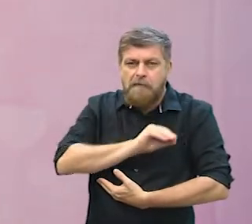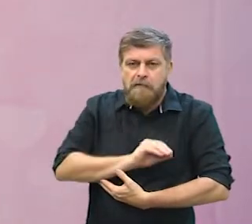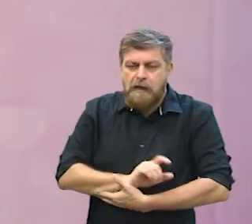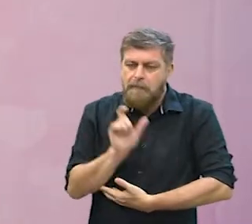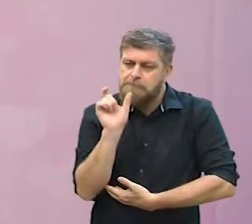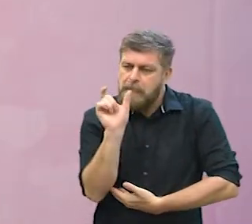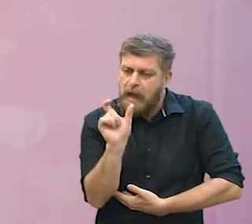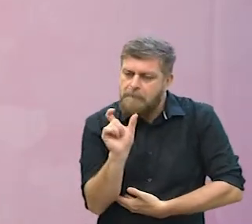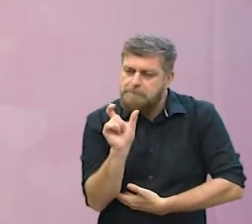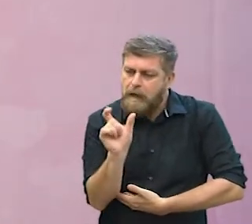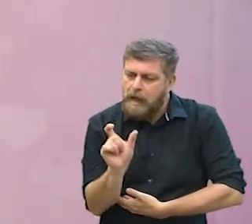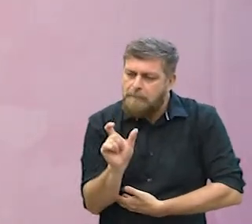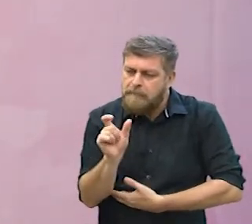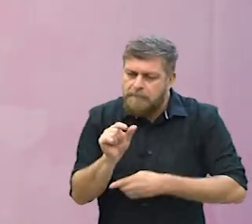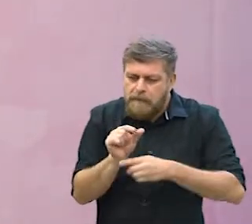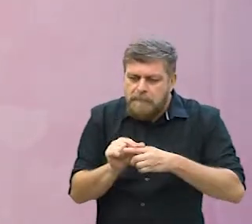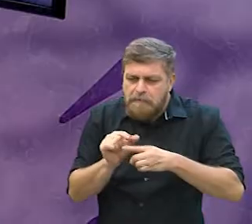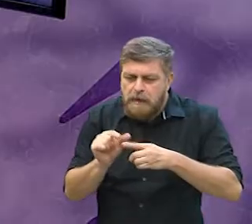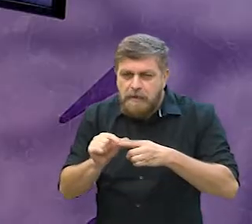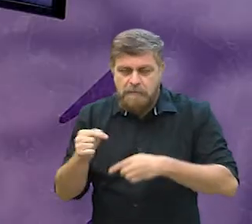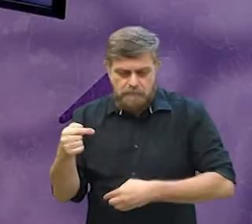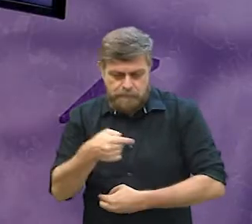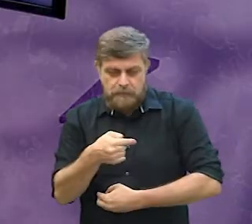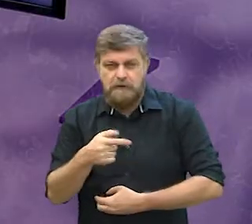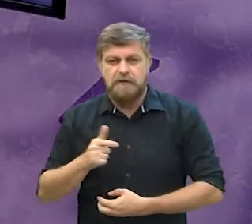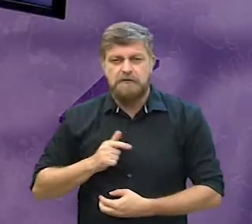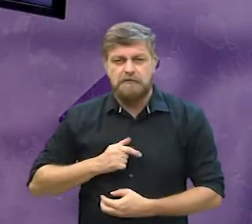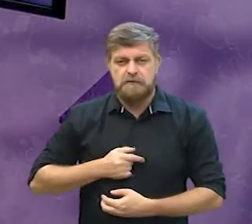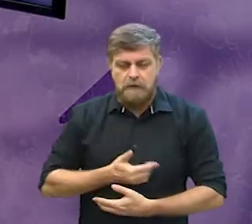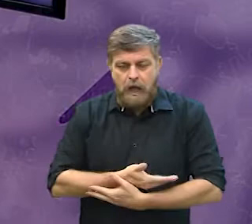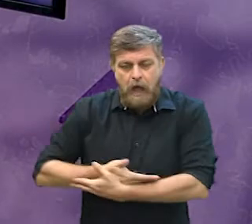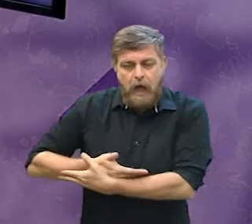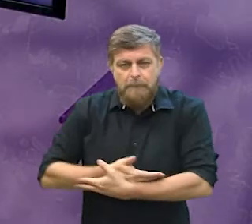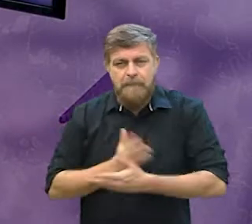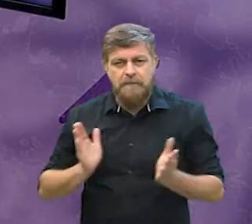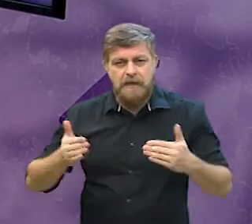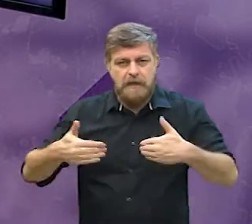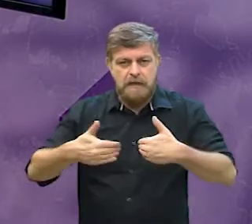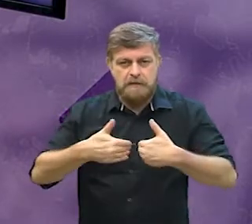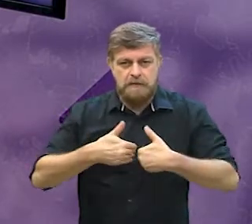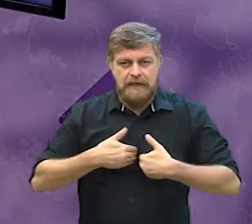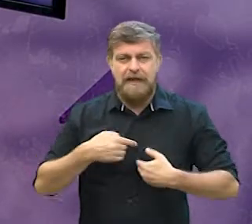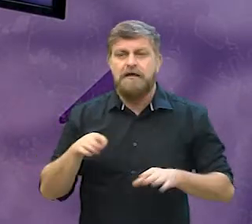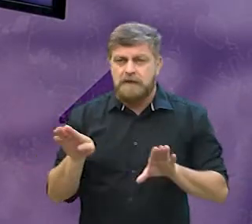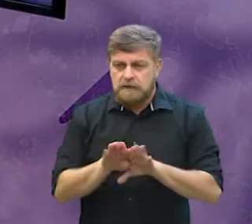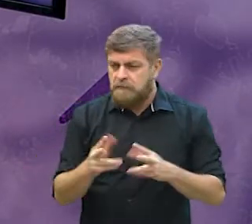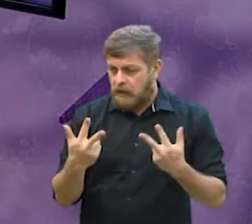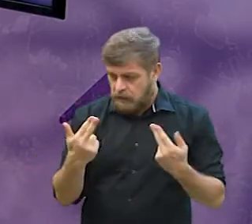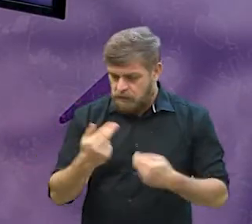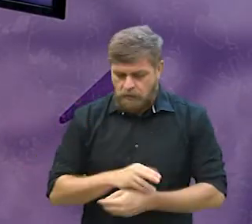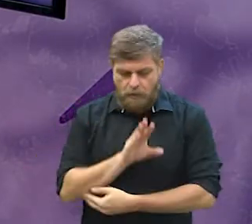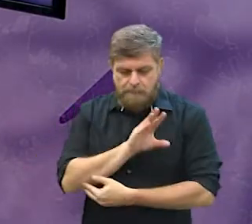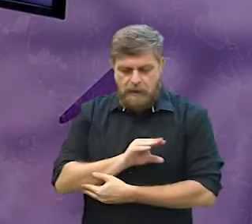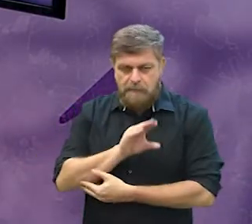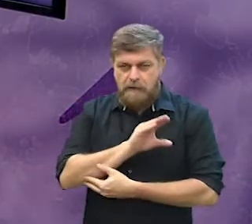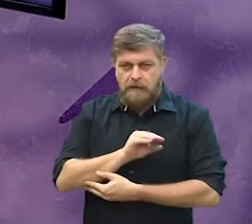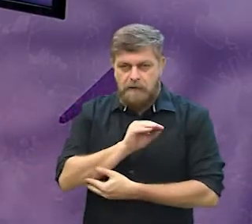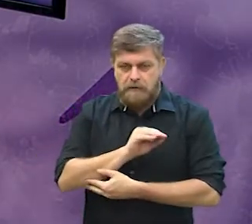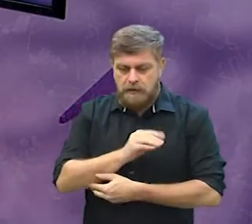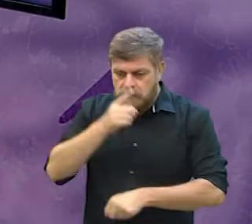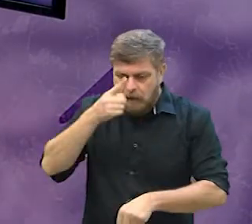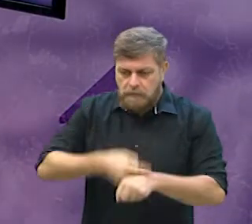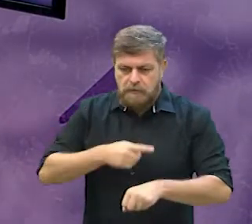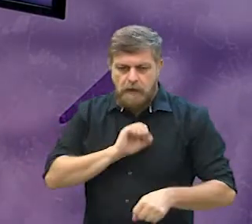a criança que tem o TEA, enquanto é bebê, então, como a Lígia disse, pronuncia esses sons, e de